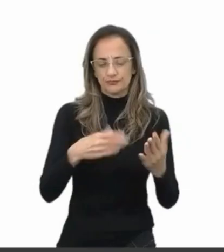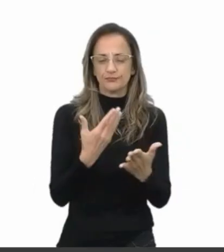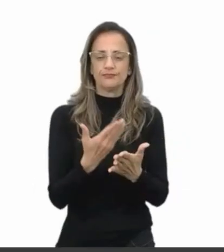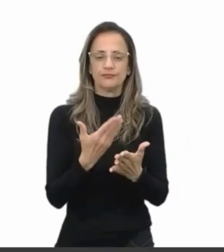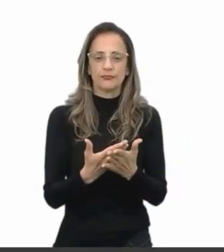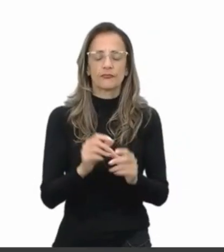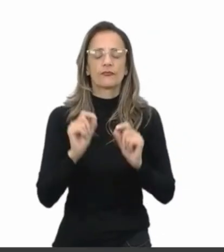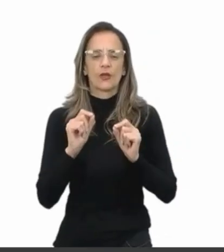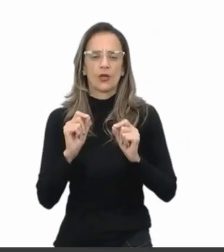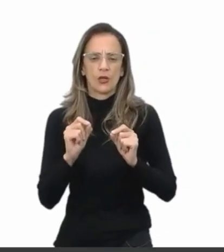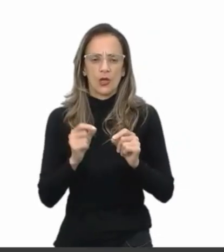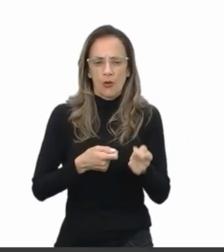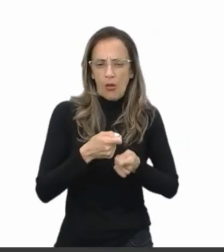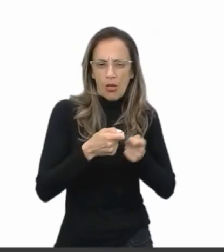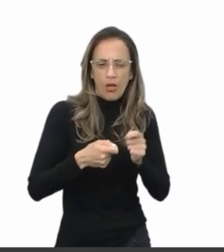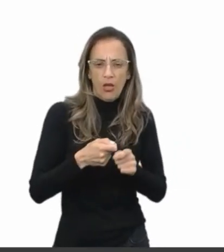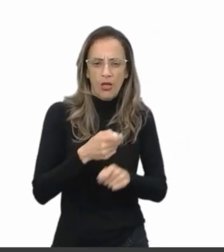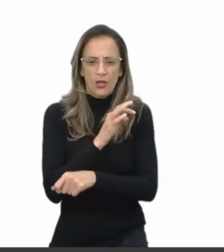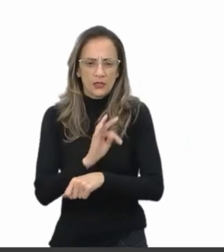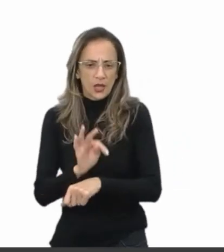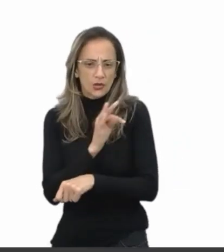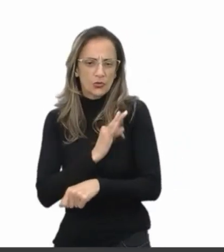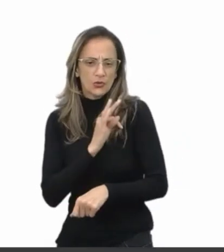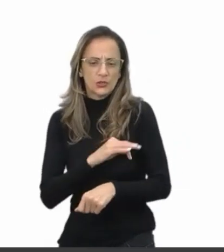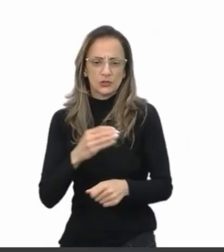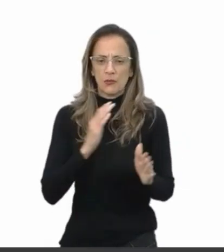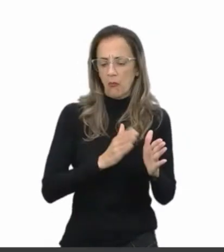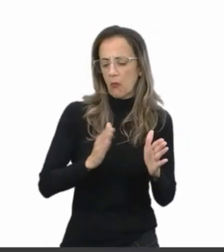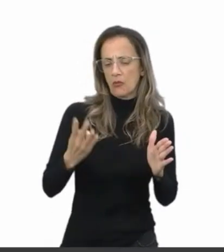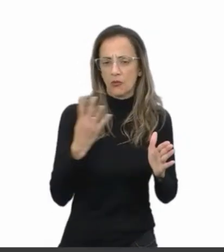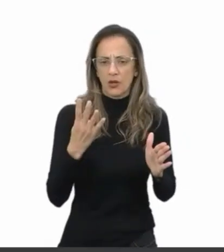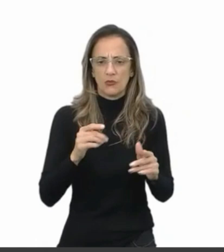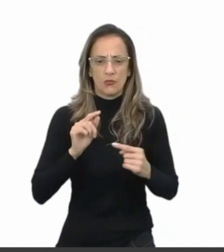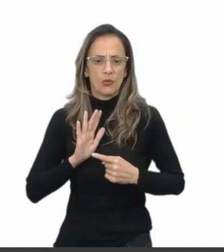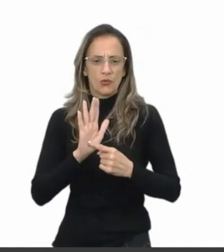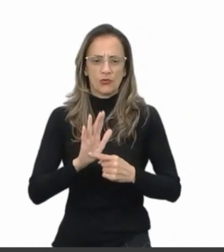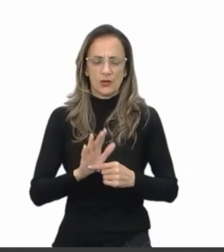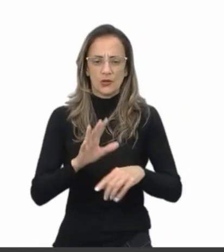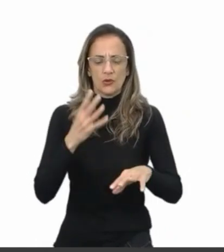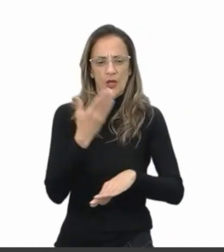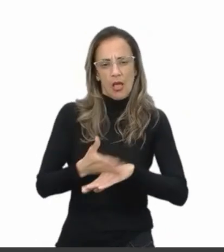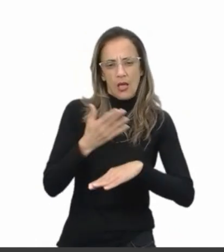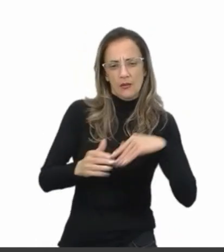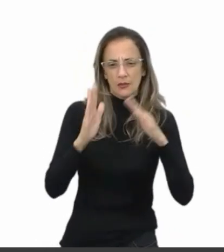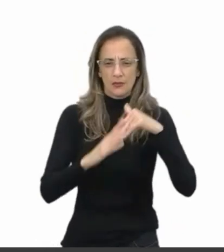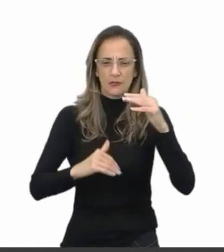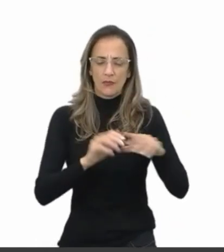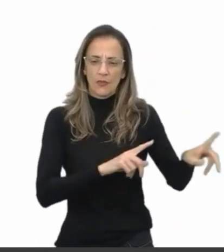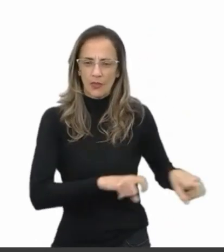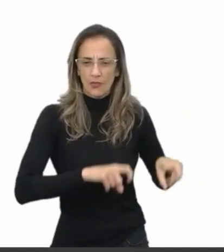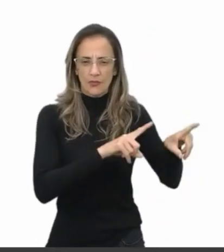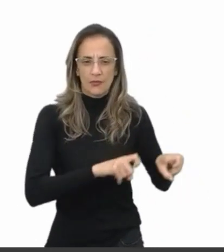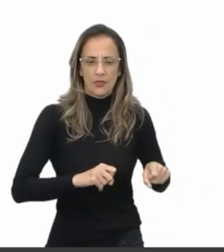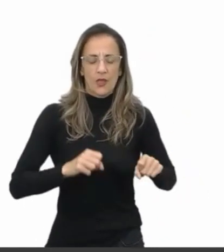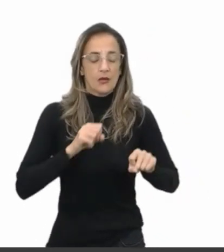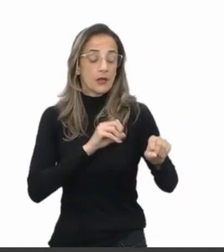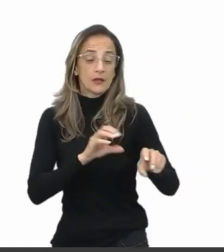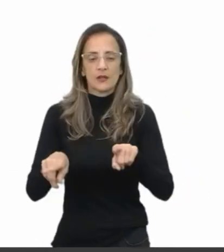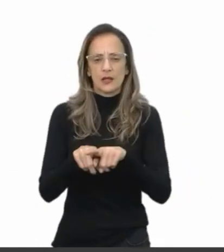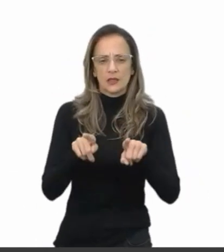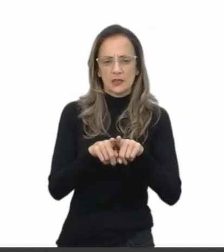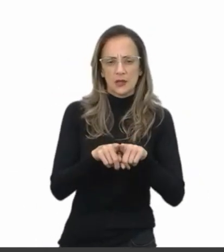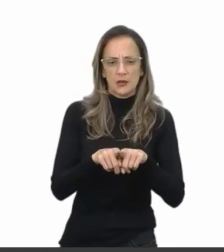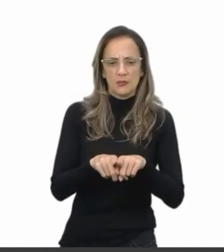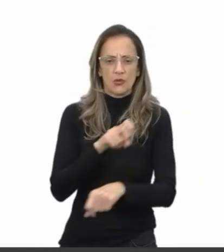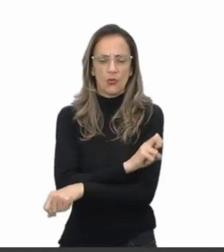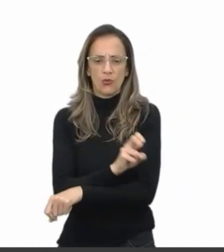são conduzir a aula Tecno-Roça parte 4, demonstrando a aplicação prática da automação na agricultura, ensinar a programação no MakeCode,